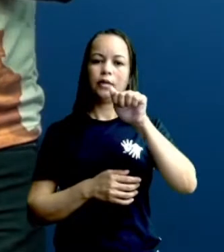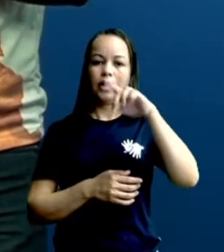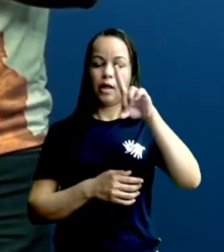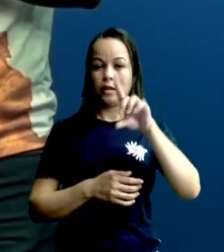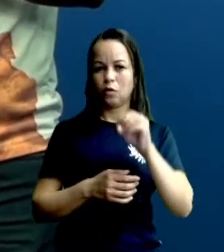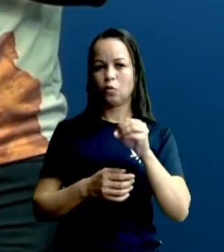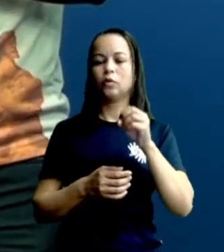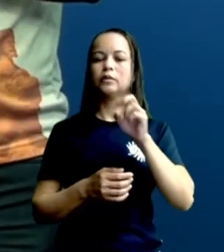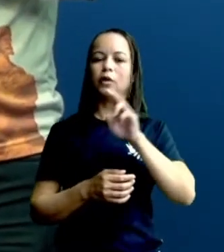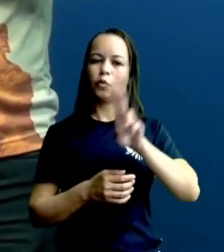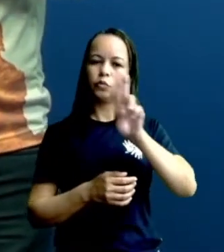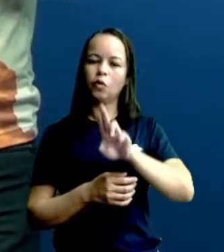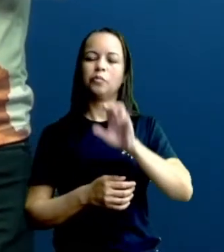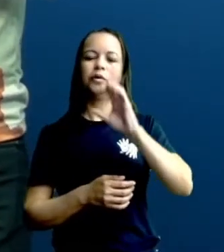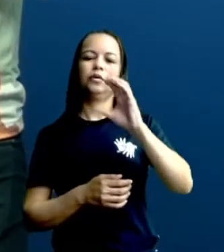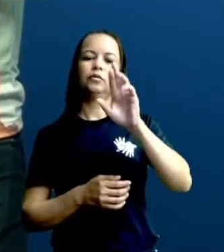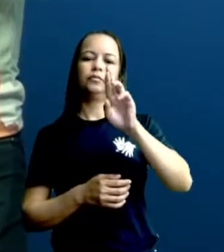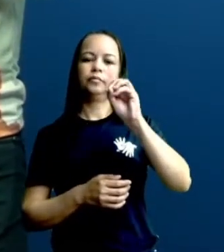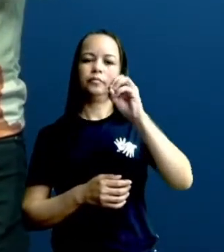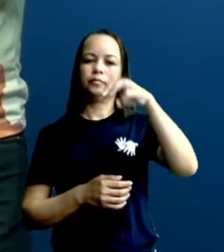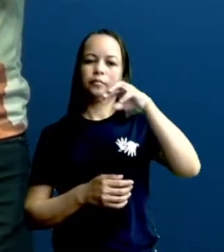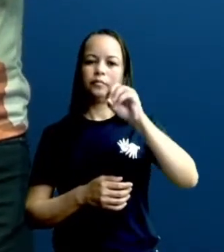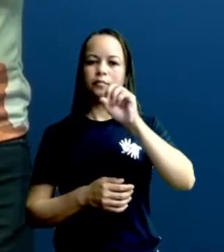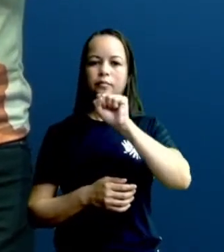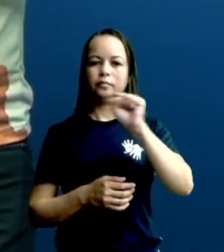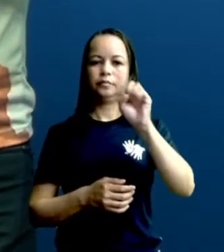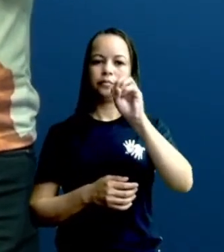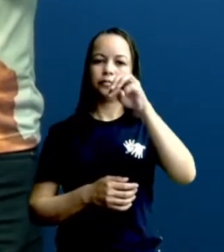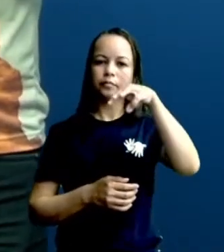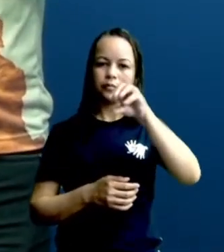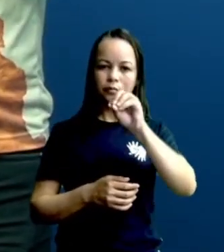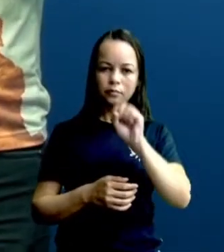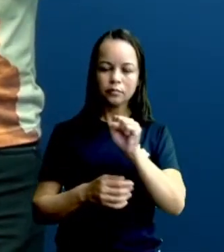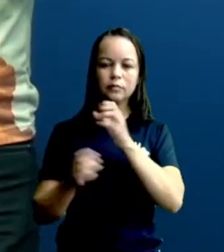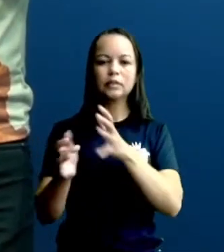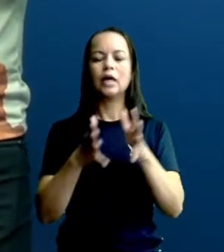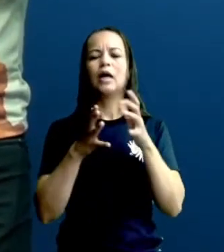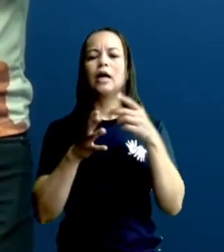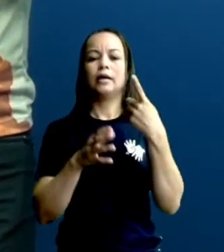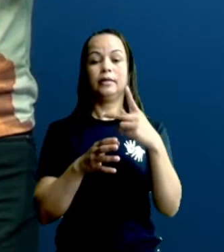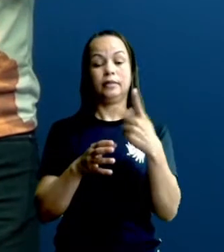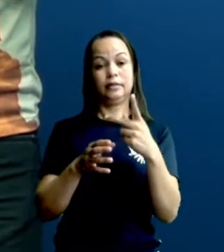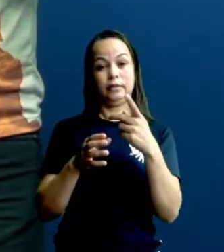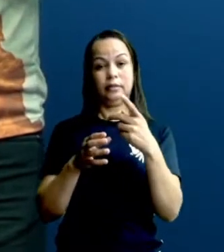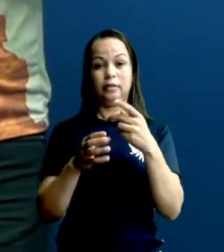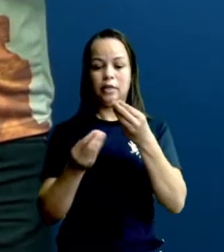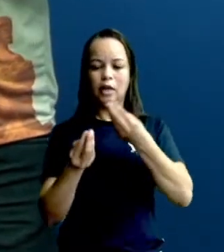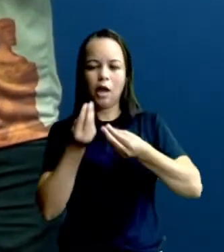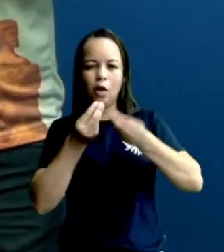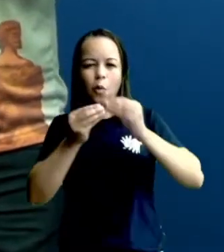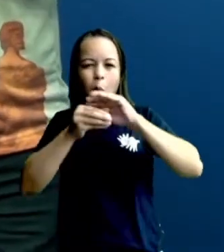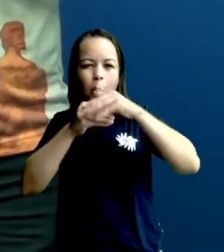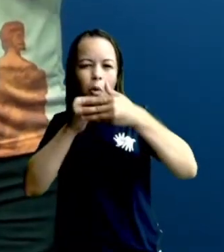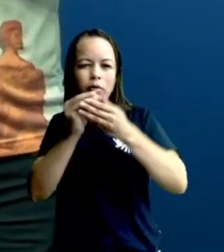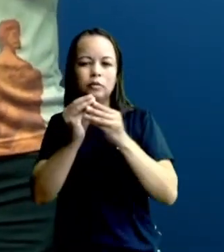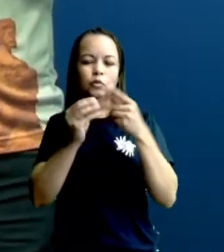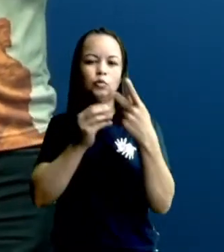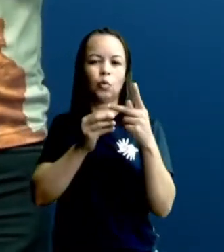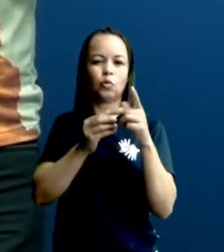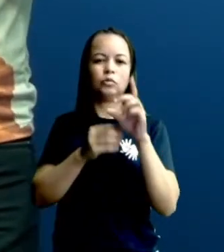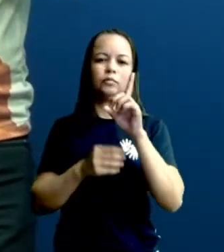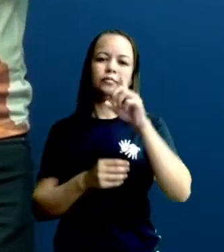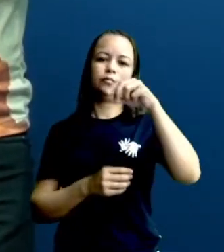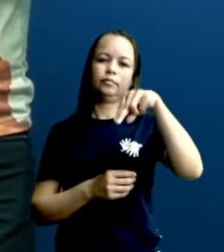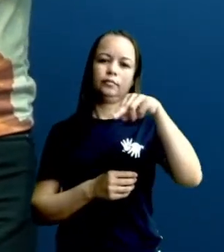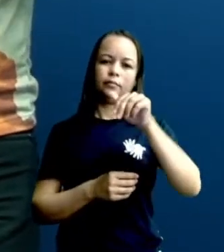chamados de cromossomos. Esses cromossomos, eles condensam todo esse DNA, e esse DNA